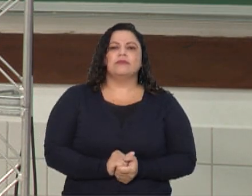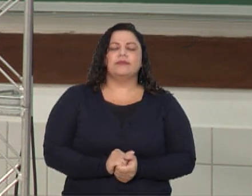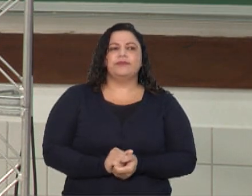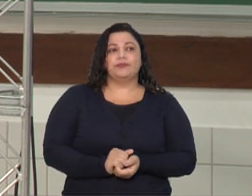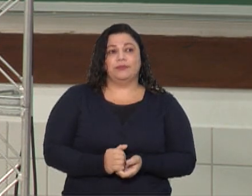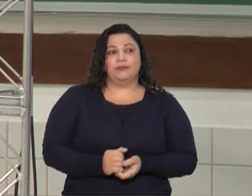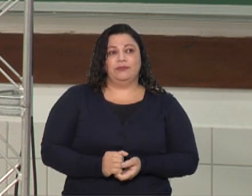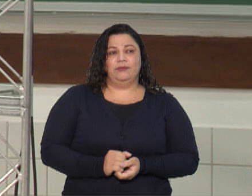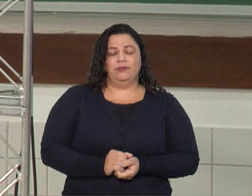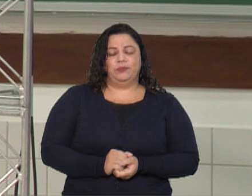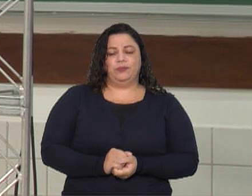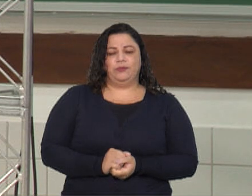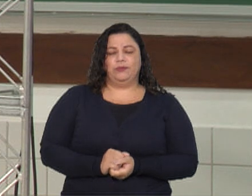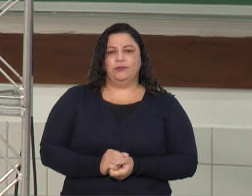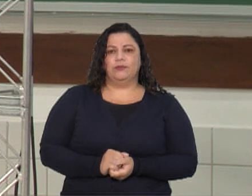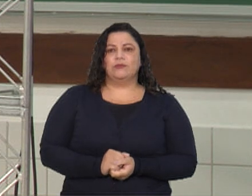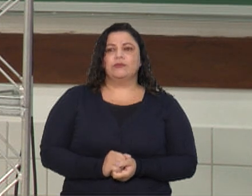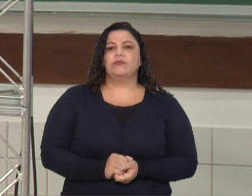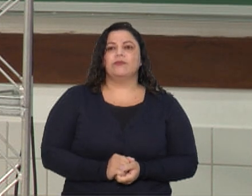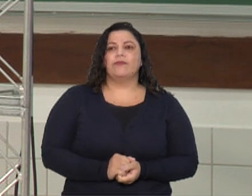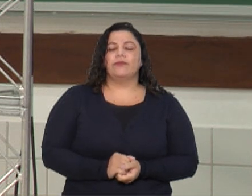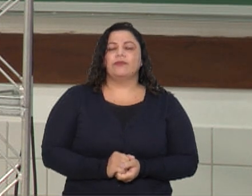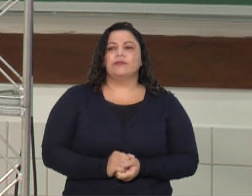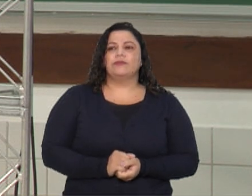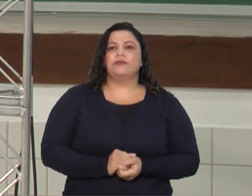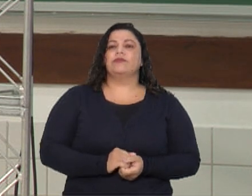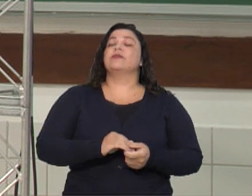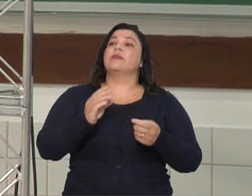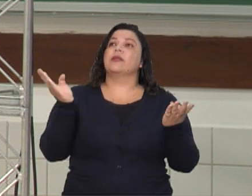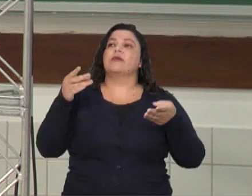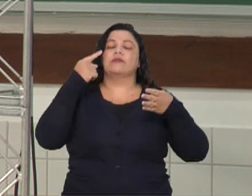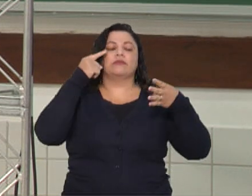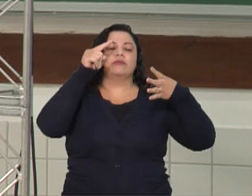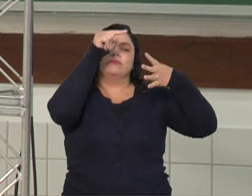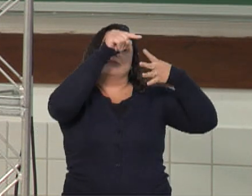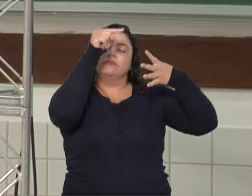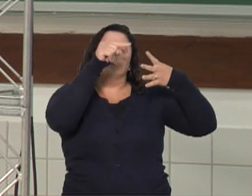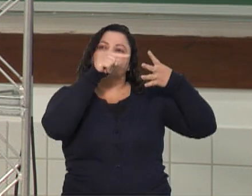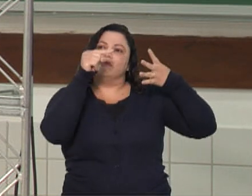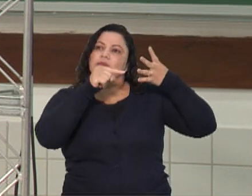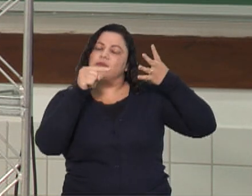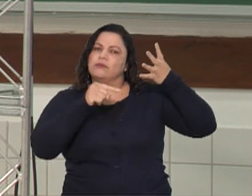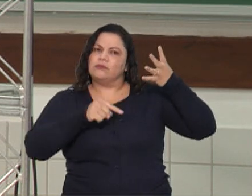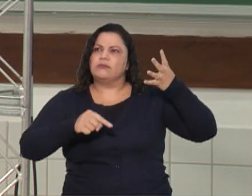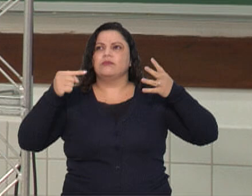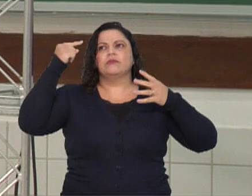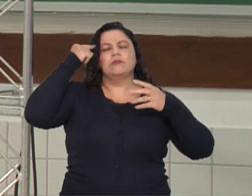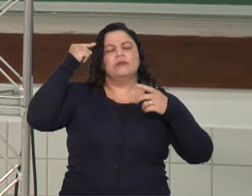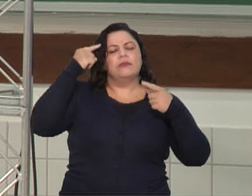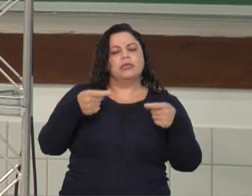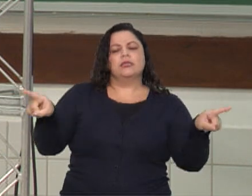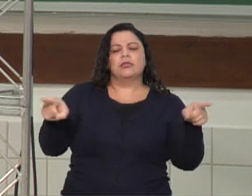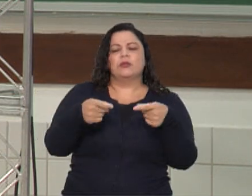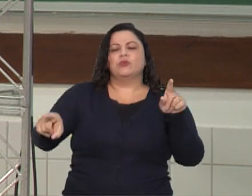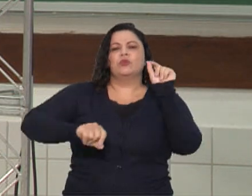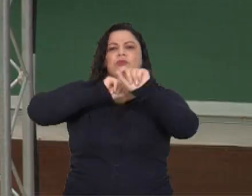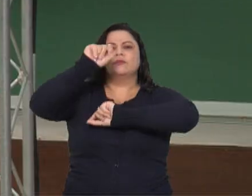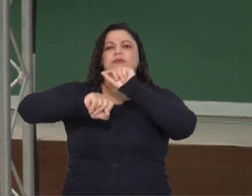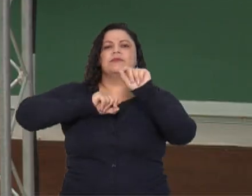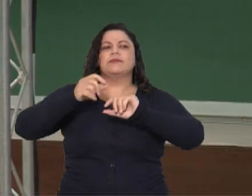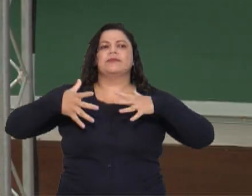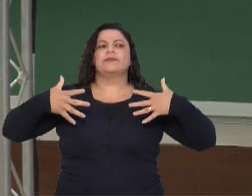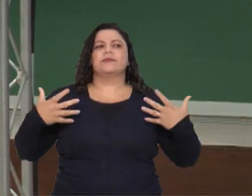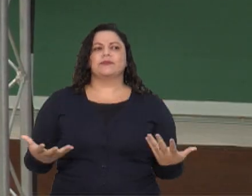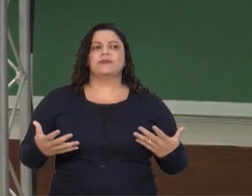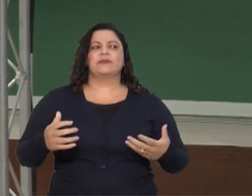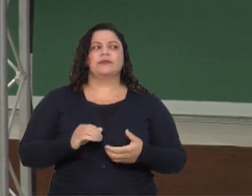Então eu trouxe alguns pontos para a gente pensar na música, o que seria. Então